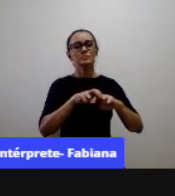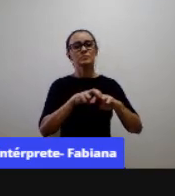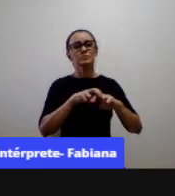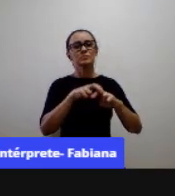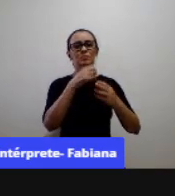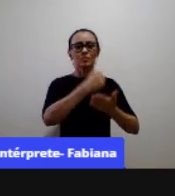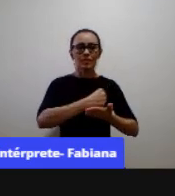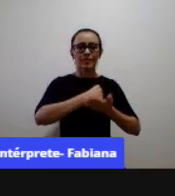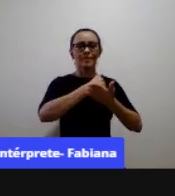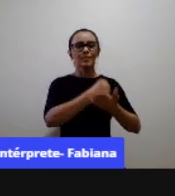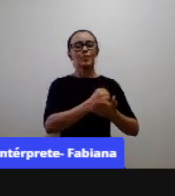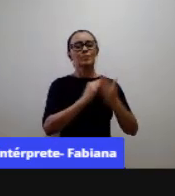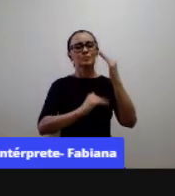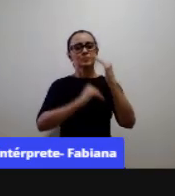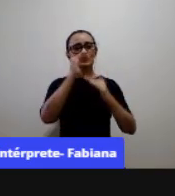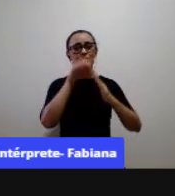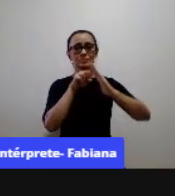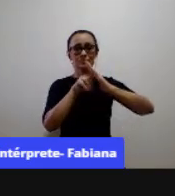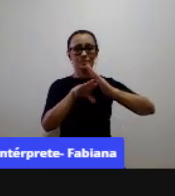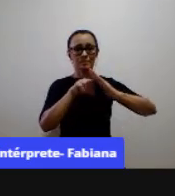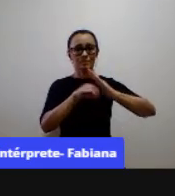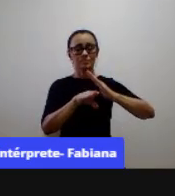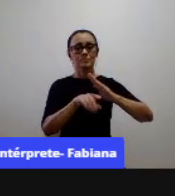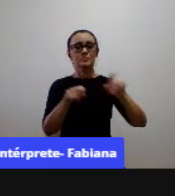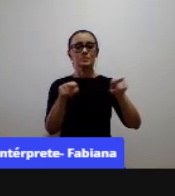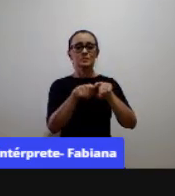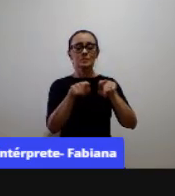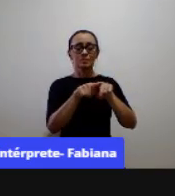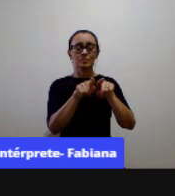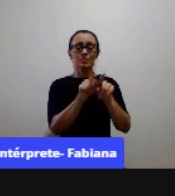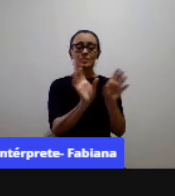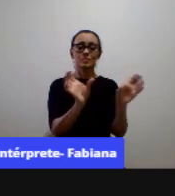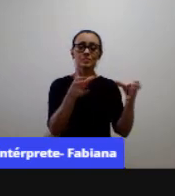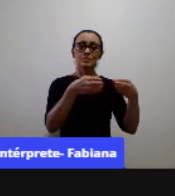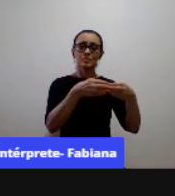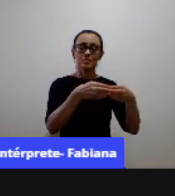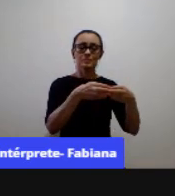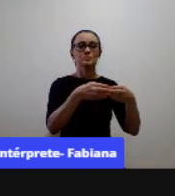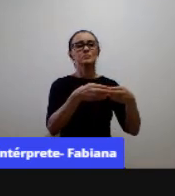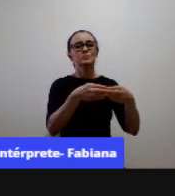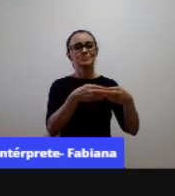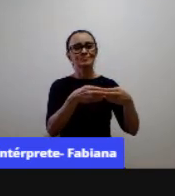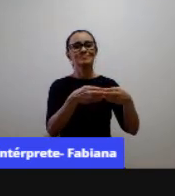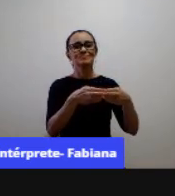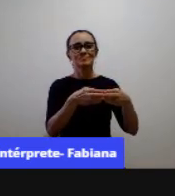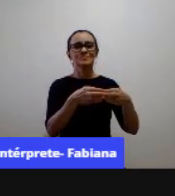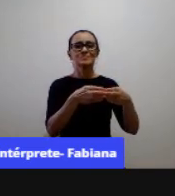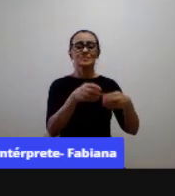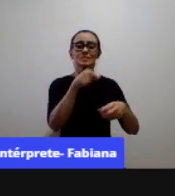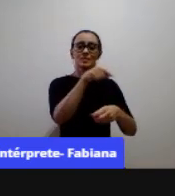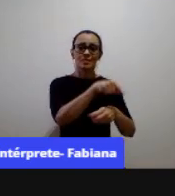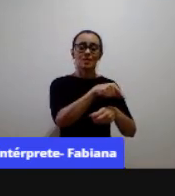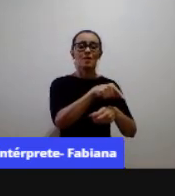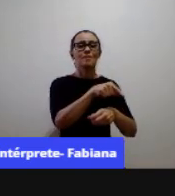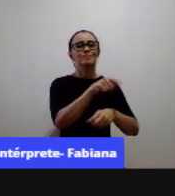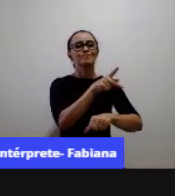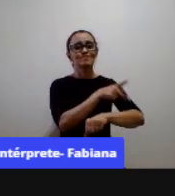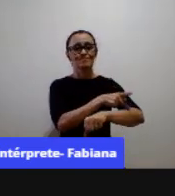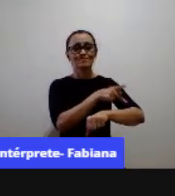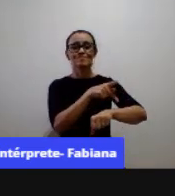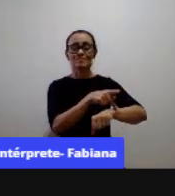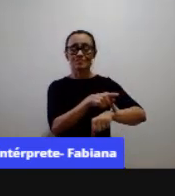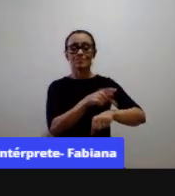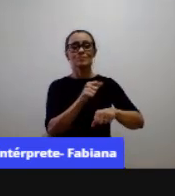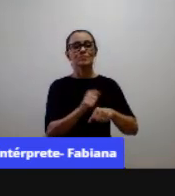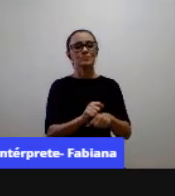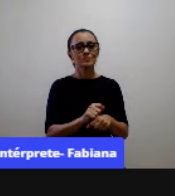recursos, um profissional da equipe pedagógica, e se isso for feito da maneira que a Sandra colocou nesse momento